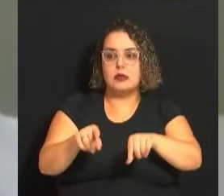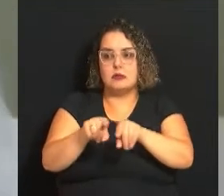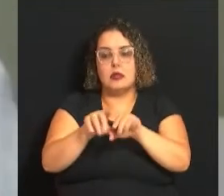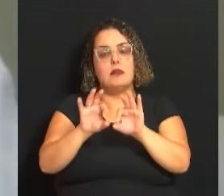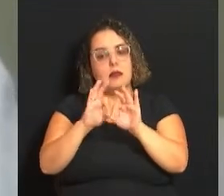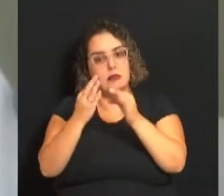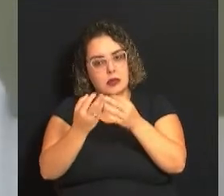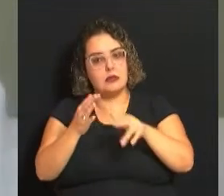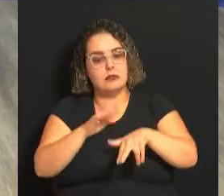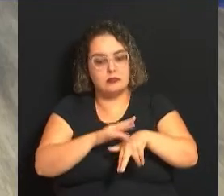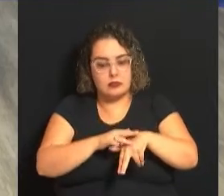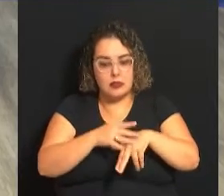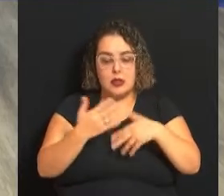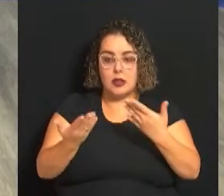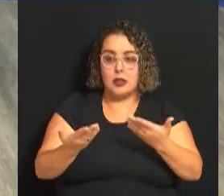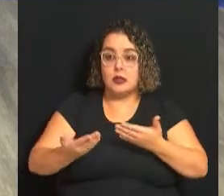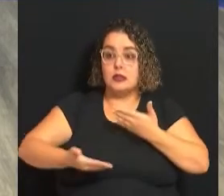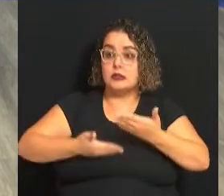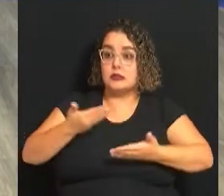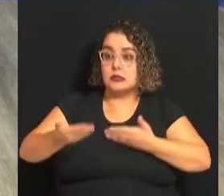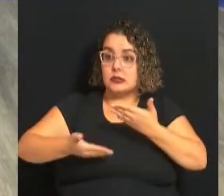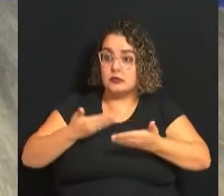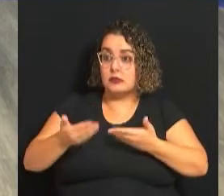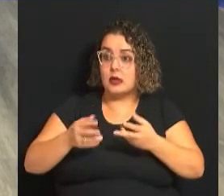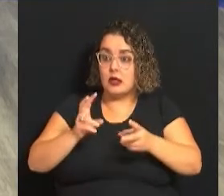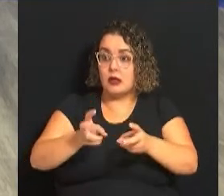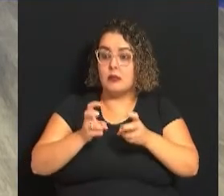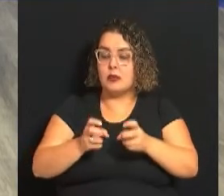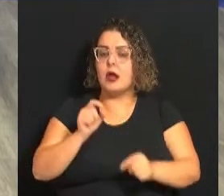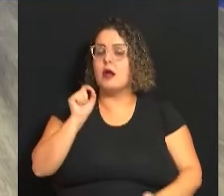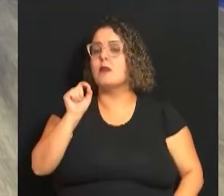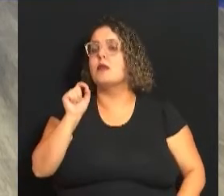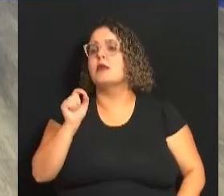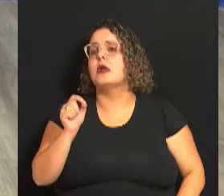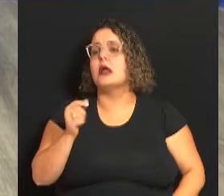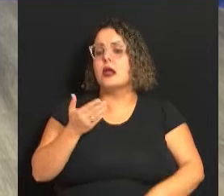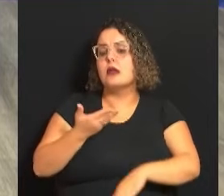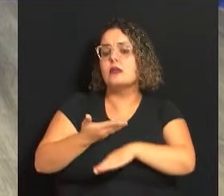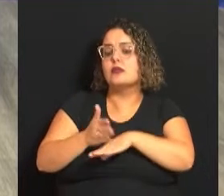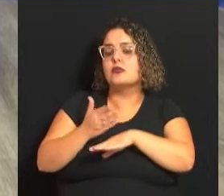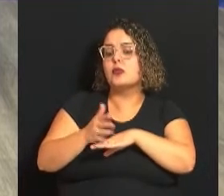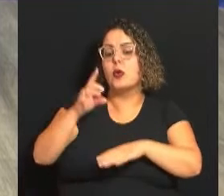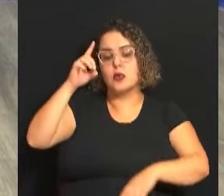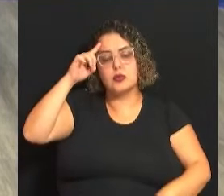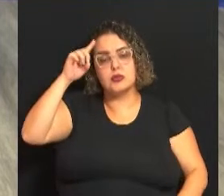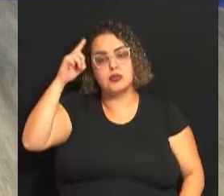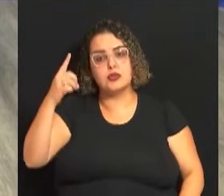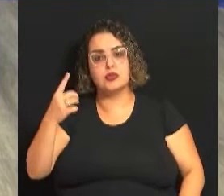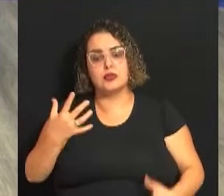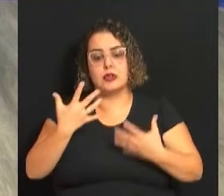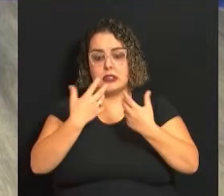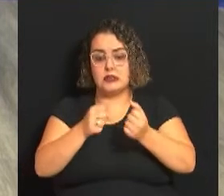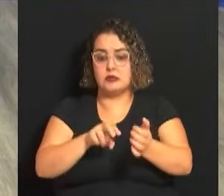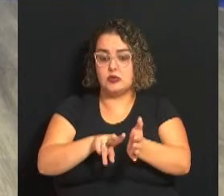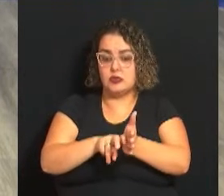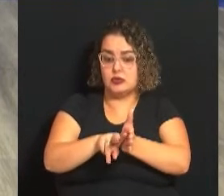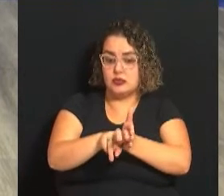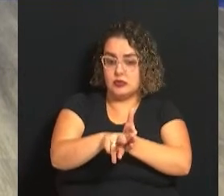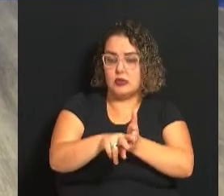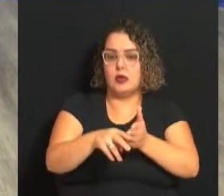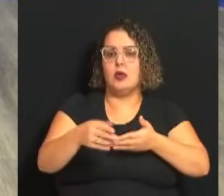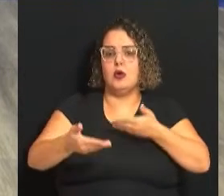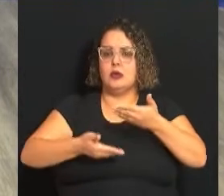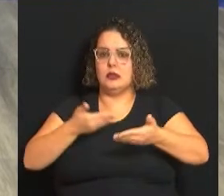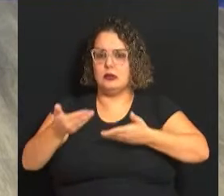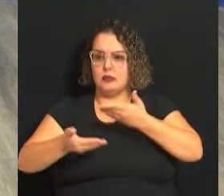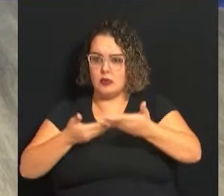doutor, durante esse tratamento, que o senhor percebe na prática, desde o momento que foi diagnosticado, o tratamento ele costuma